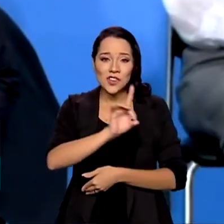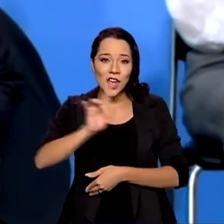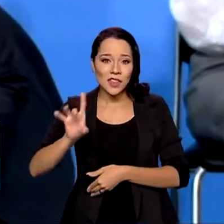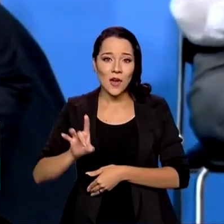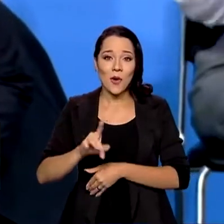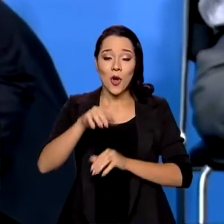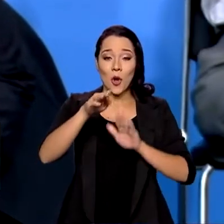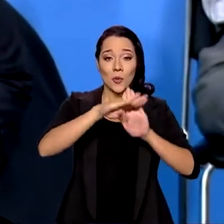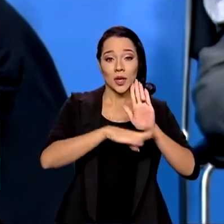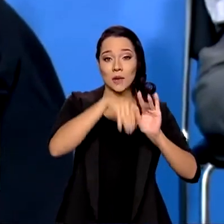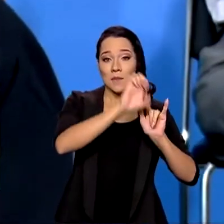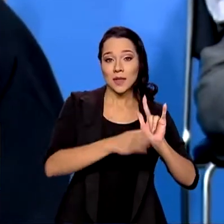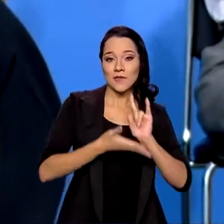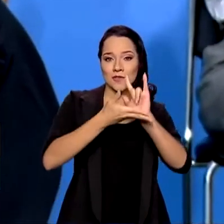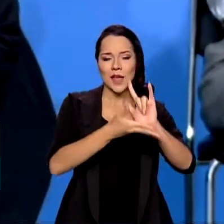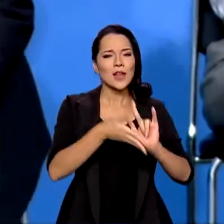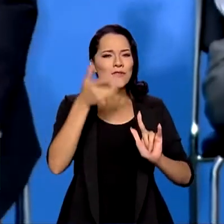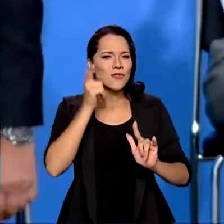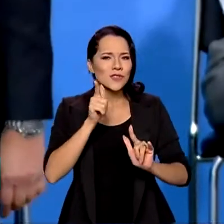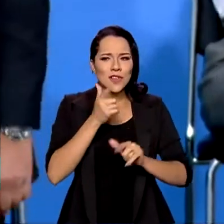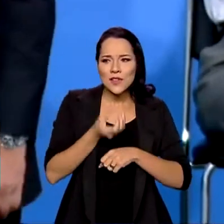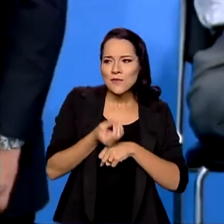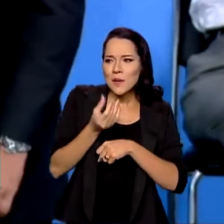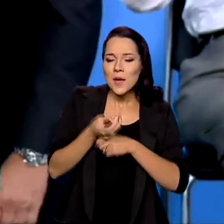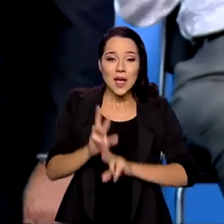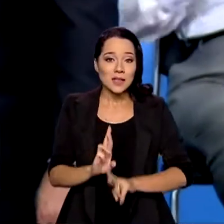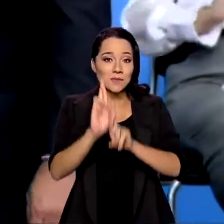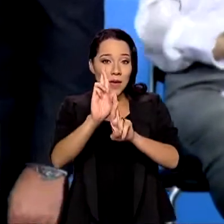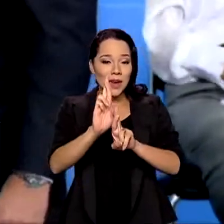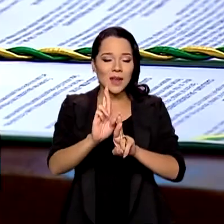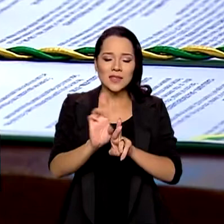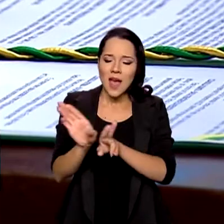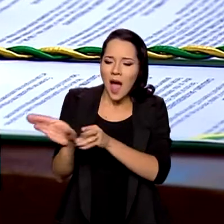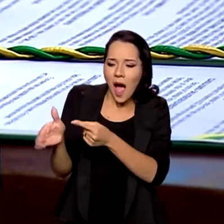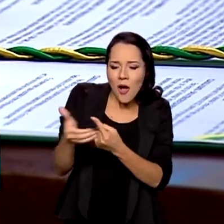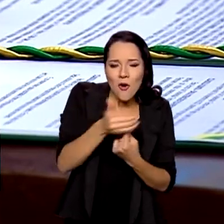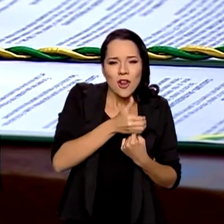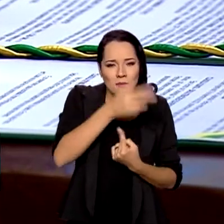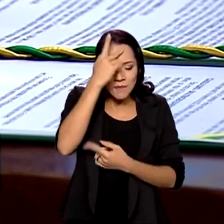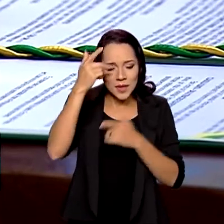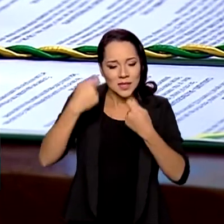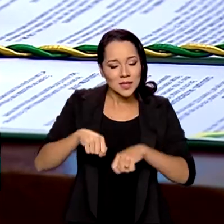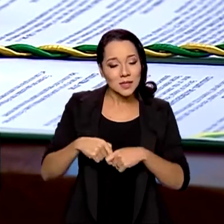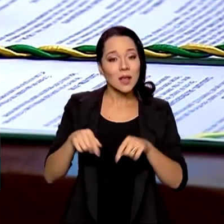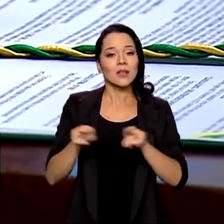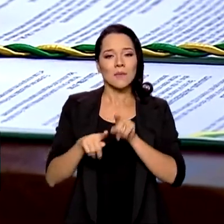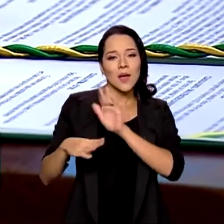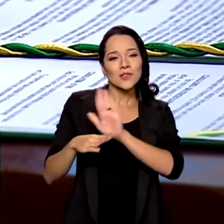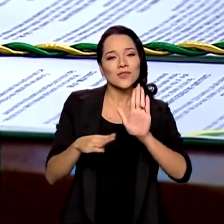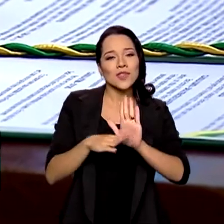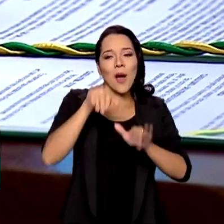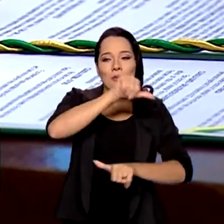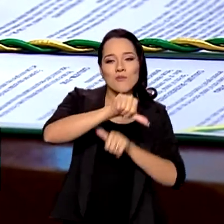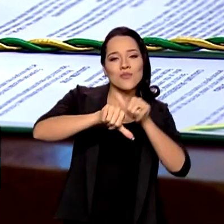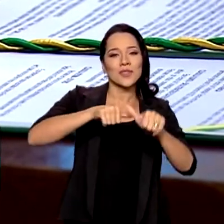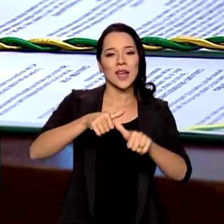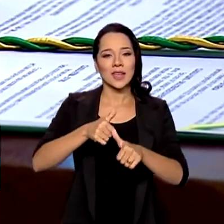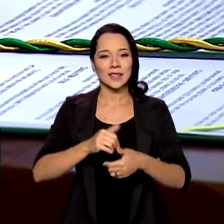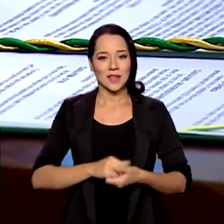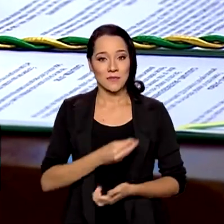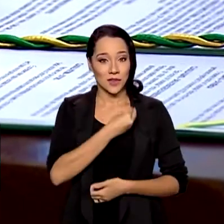o Pátria Voluntária tem conseguido levar esperança, acolher quem precisa e ajudar a transformar